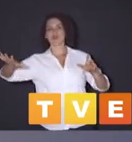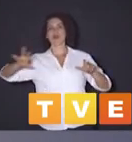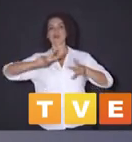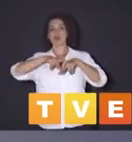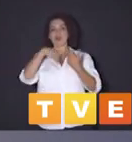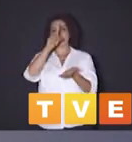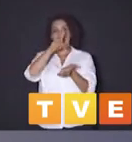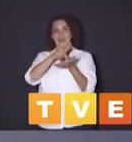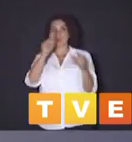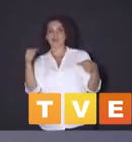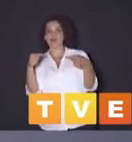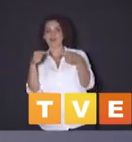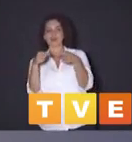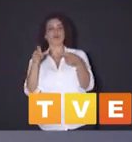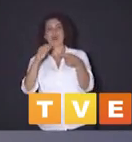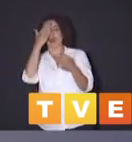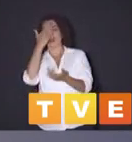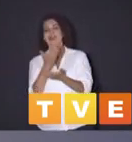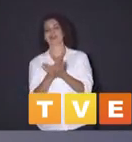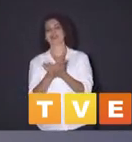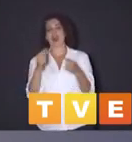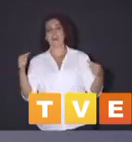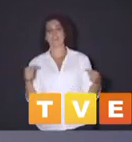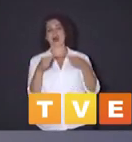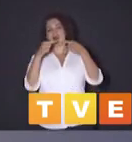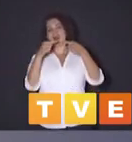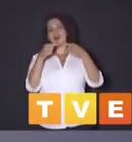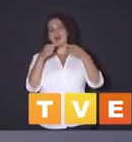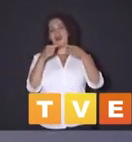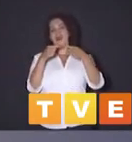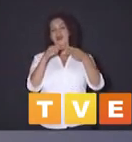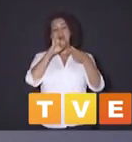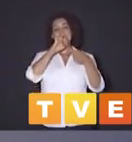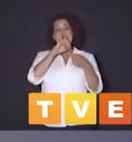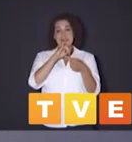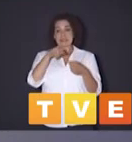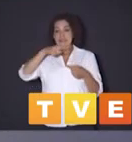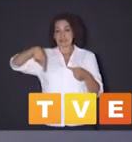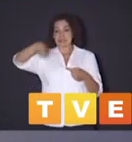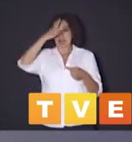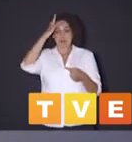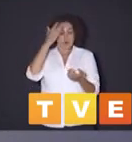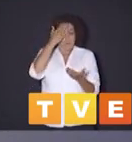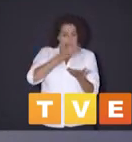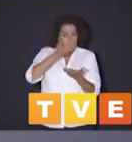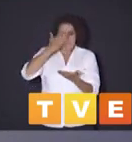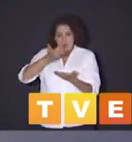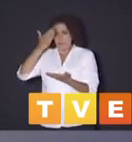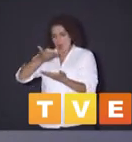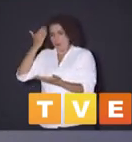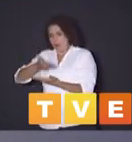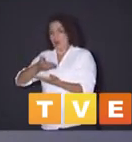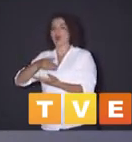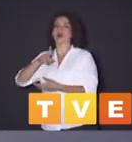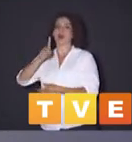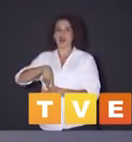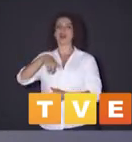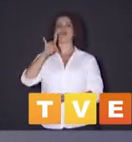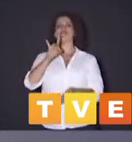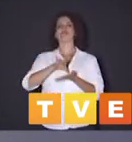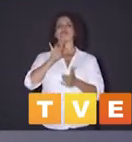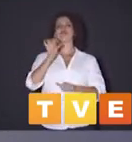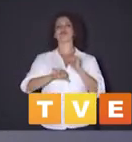credibilidade a coisa se torna verdadeira quando muita gente em quem você confia acredita nem